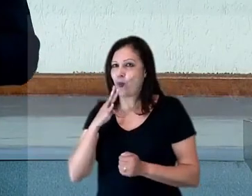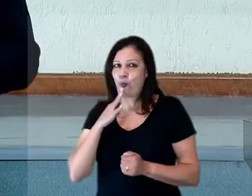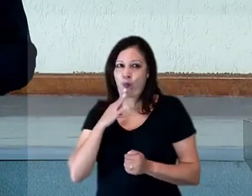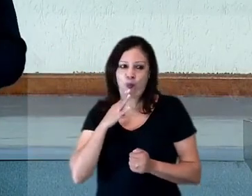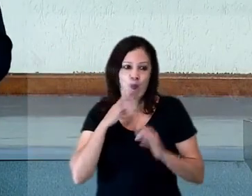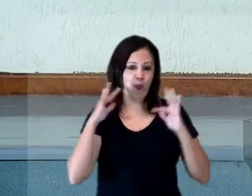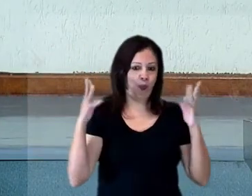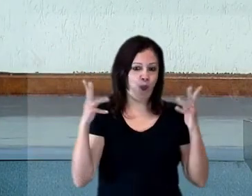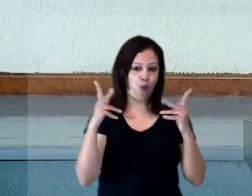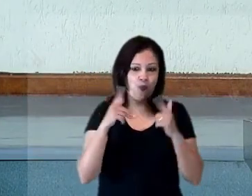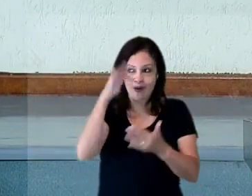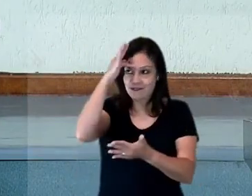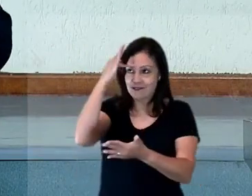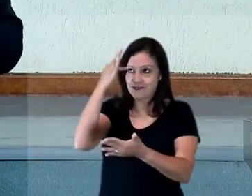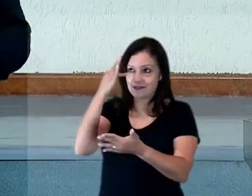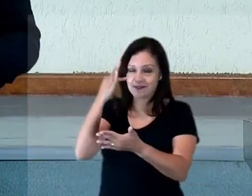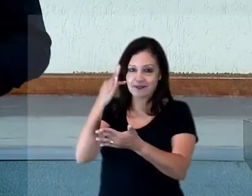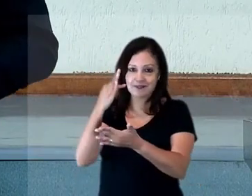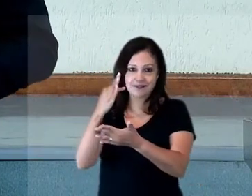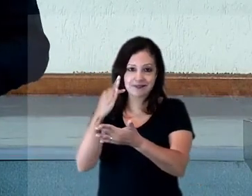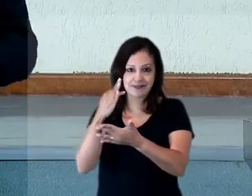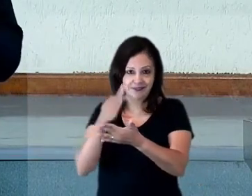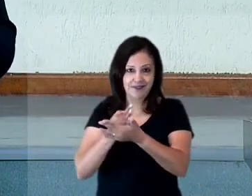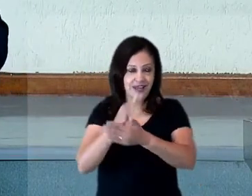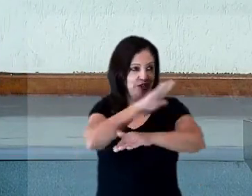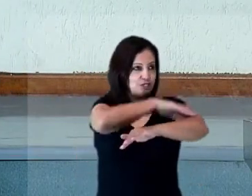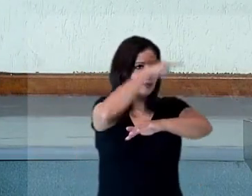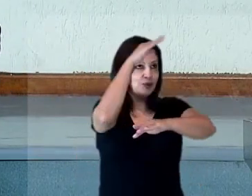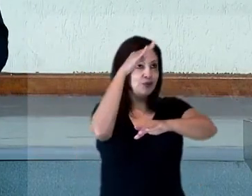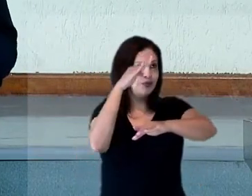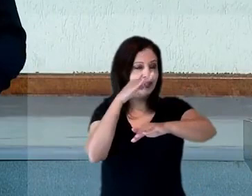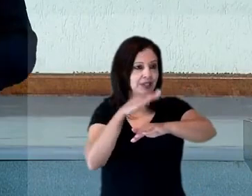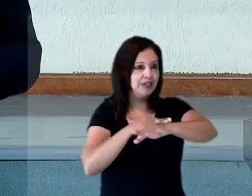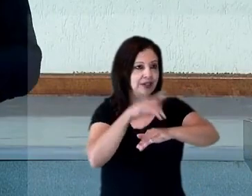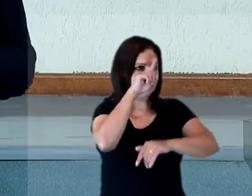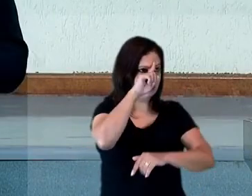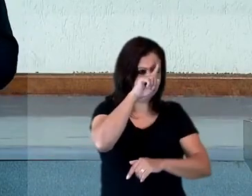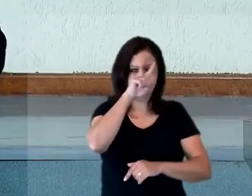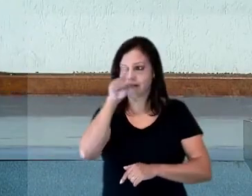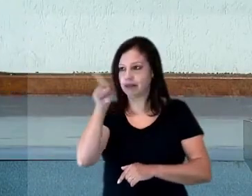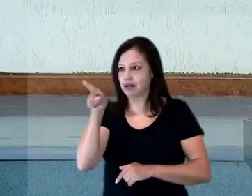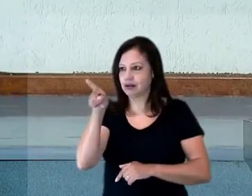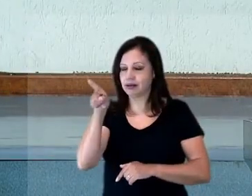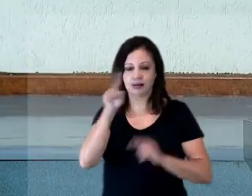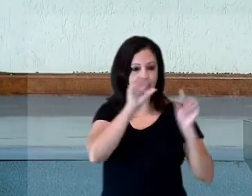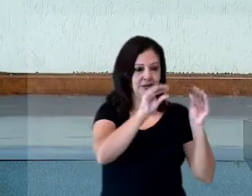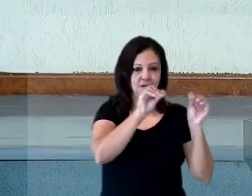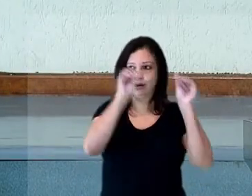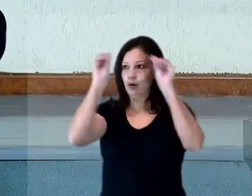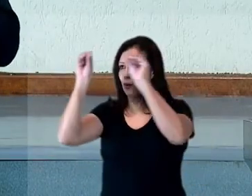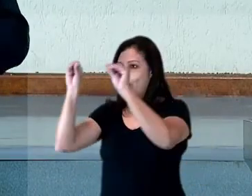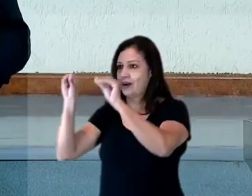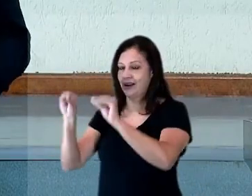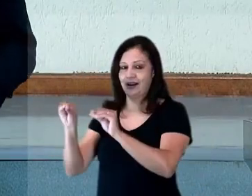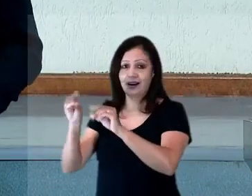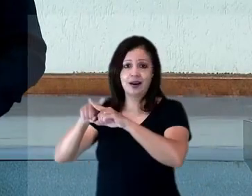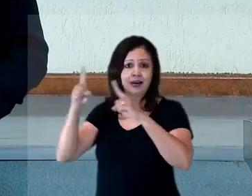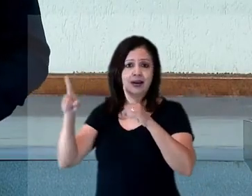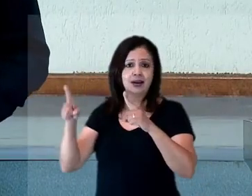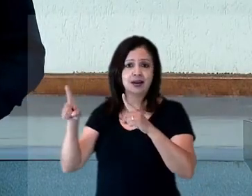uma fé capaz de mover montanhas, mas, se não houver amor, nada